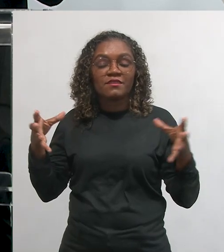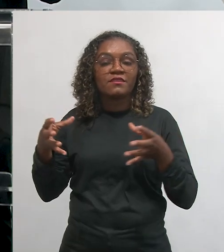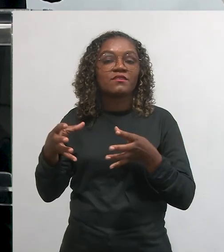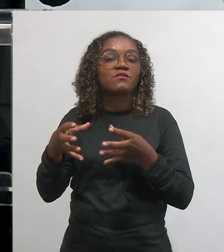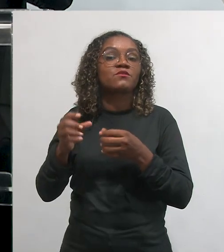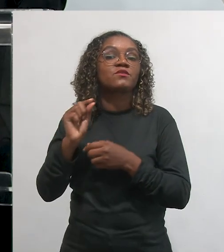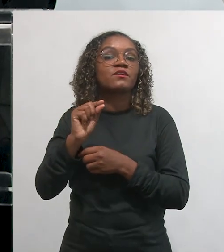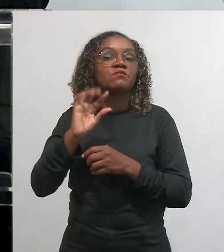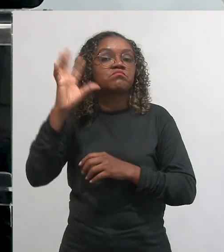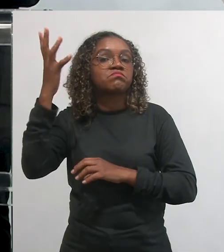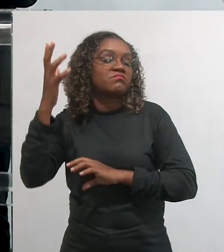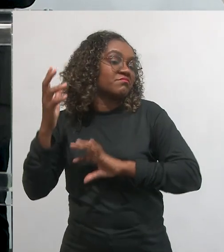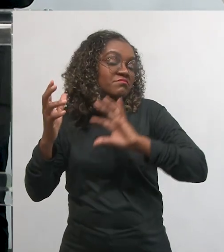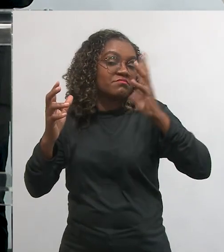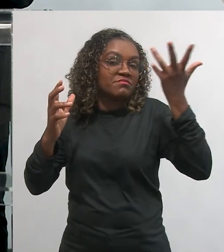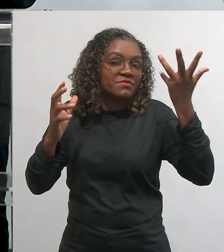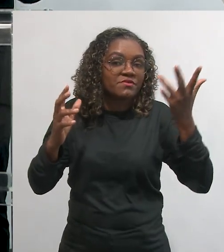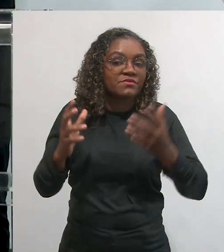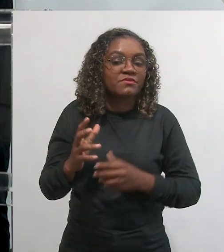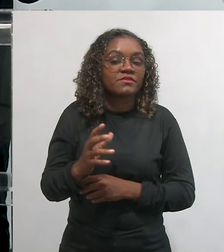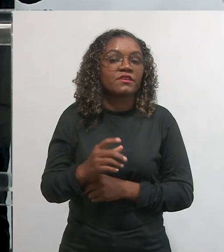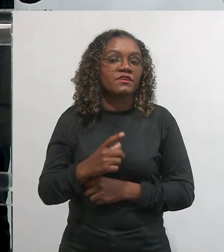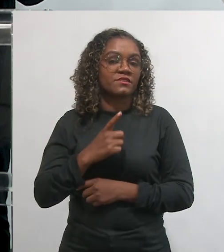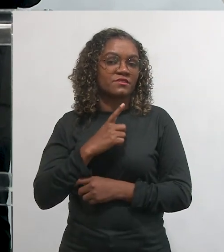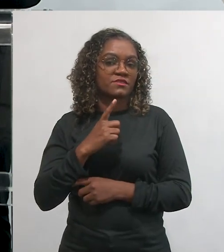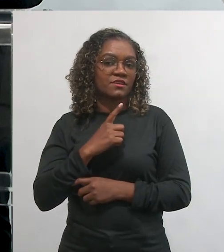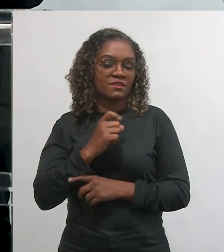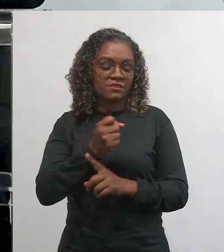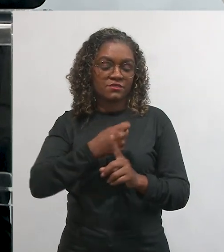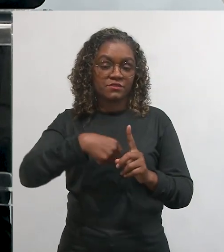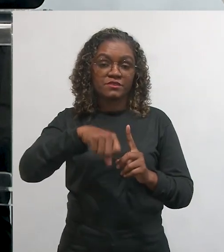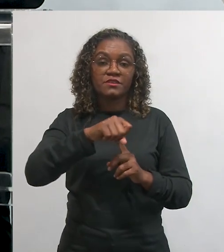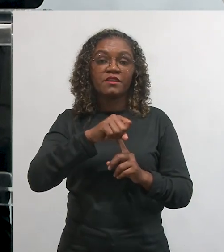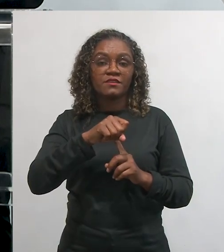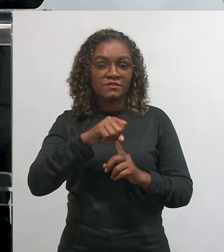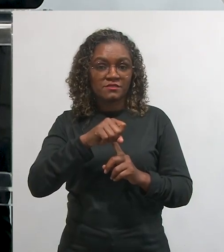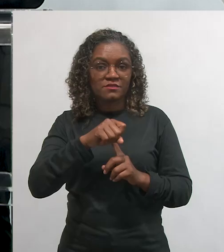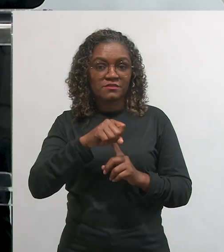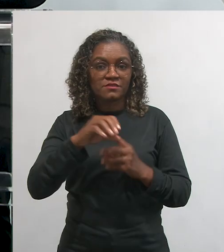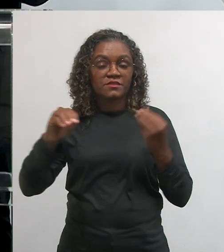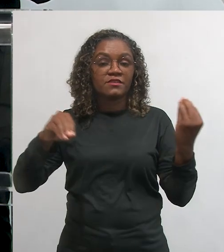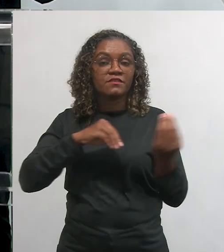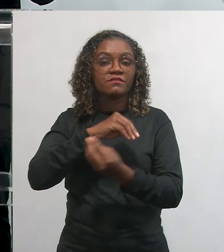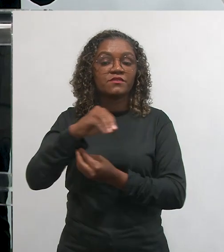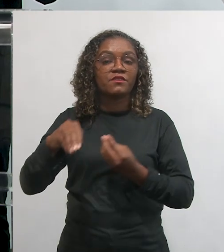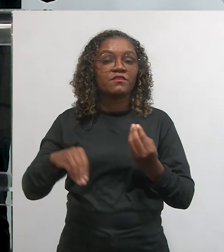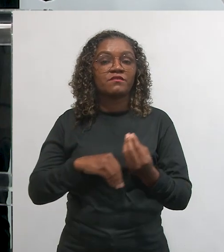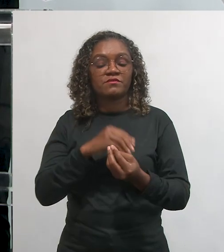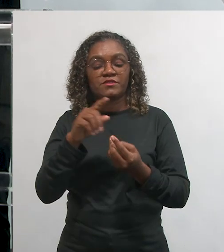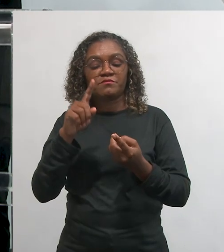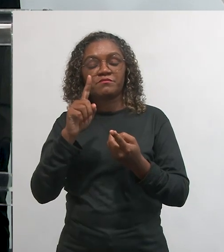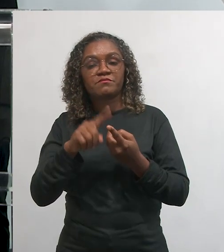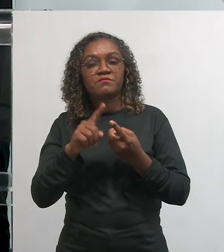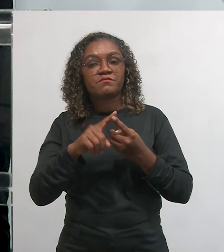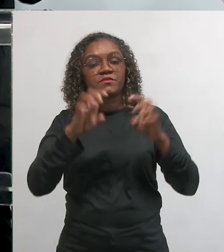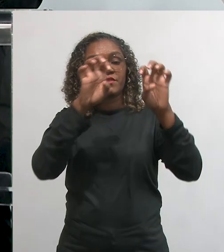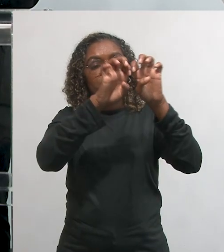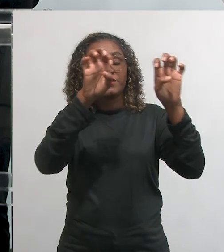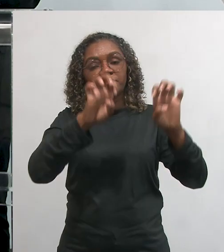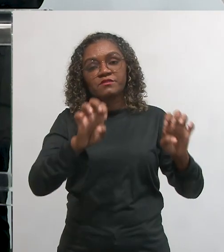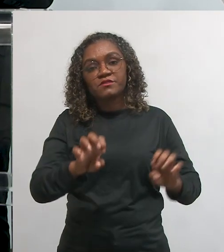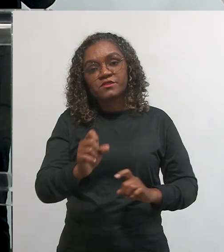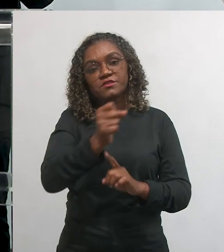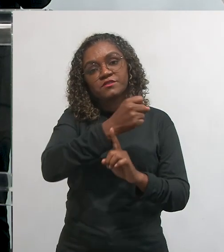pelo acumulado de situações que existe numa sociedade. Envolve toda a